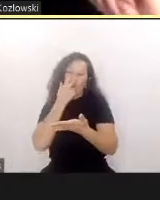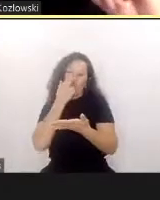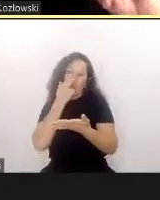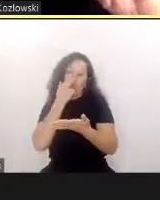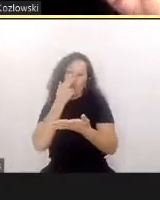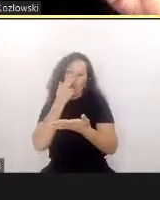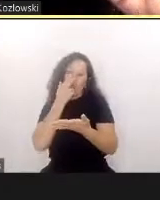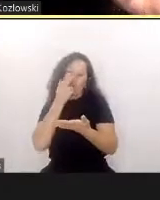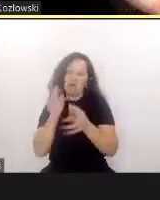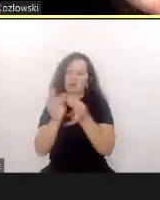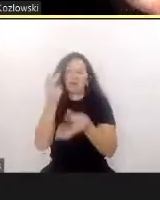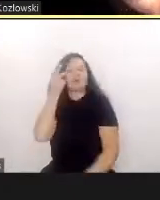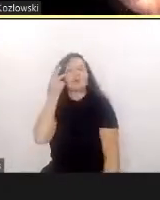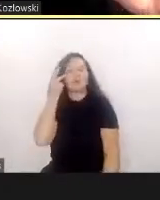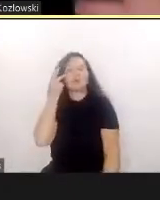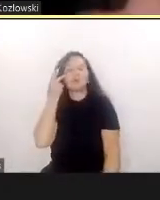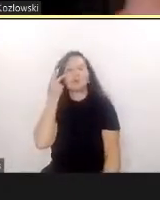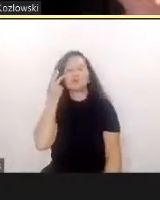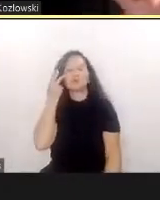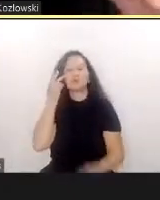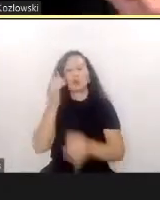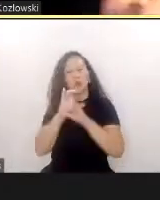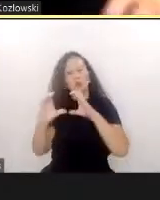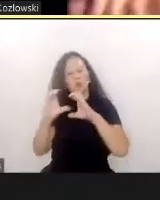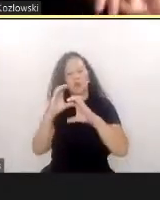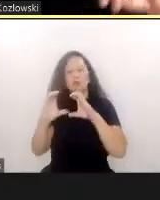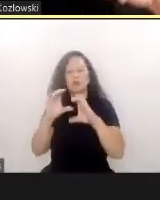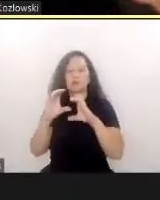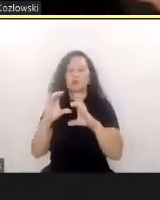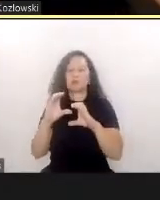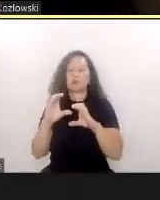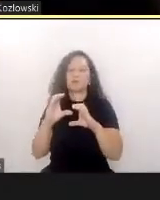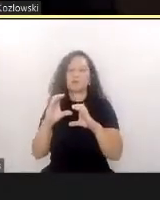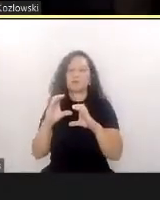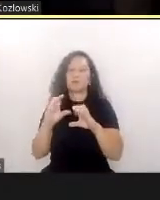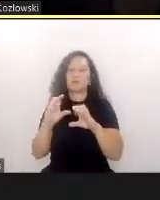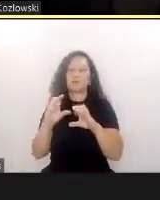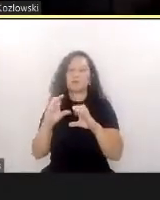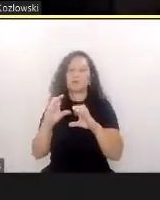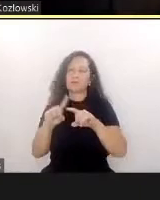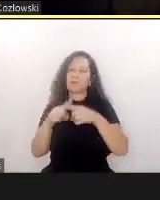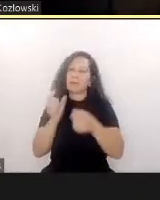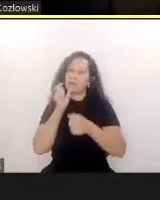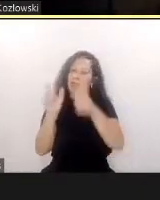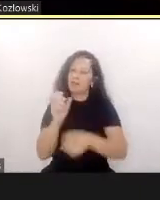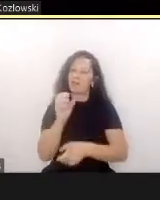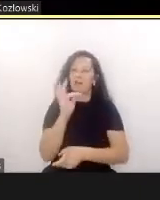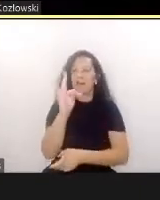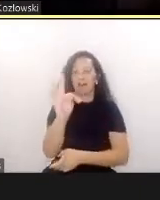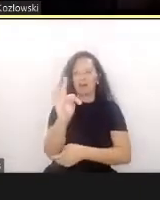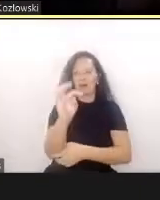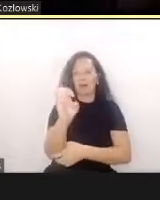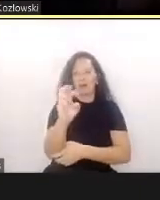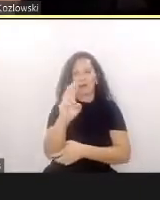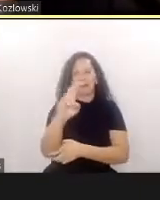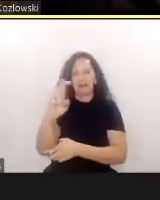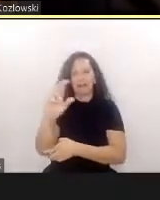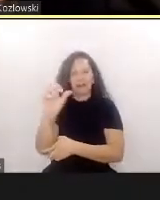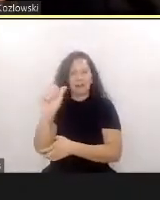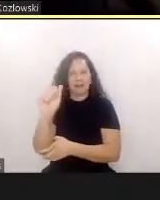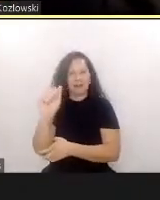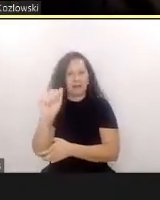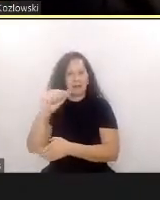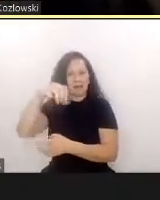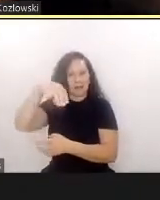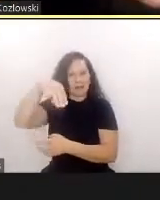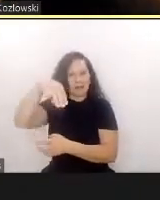intercambiavelmente, desculpa, elas são bem diferentes. Mundo, por exemplo, é uma construção social, enquanto planeta é